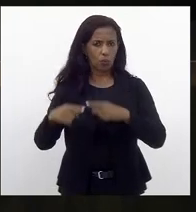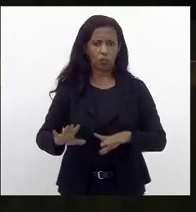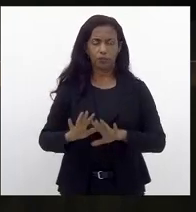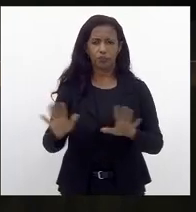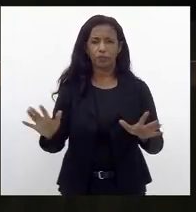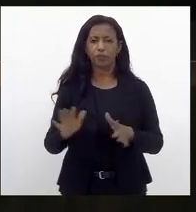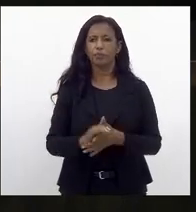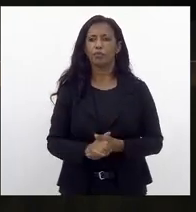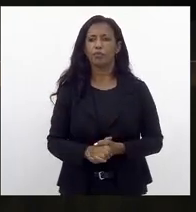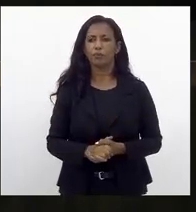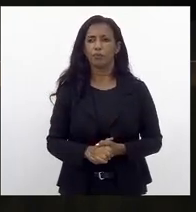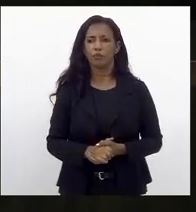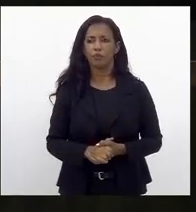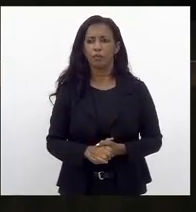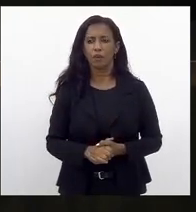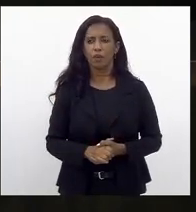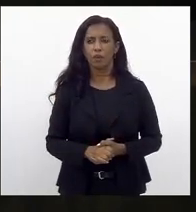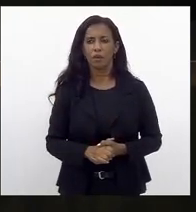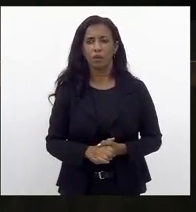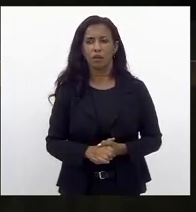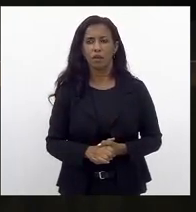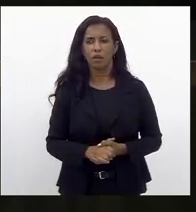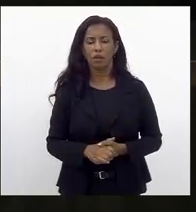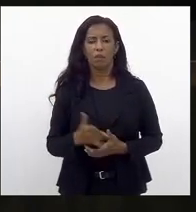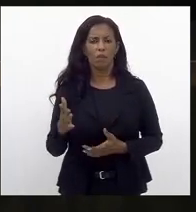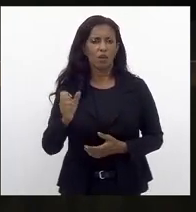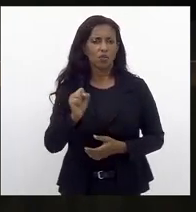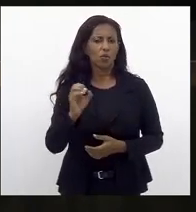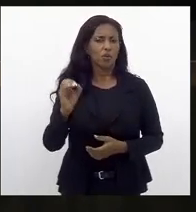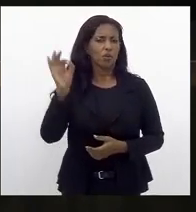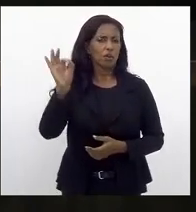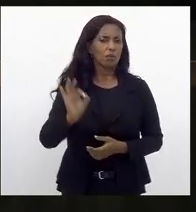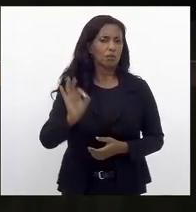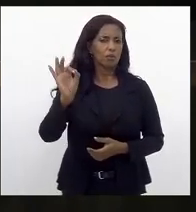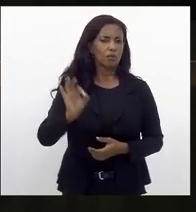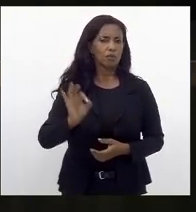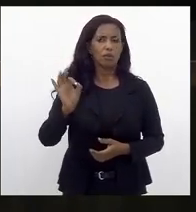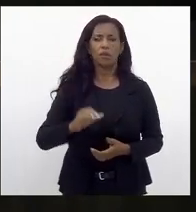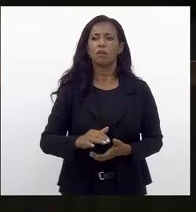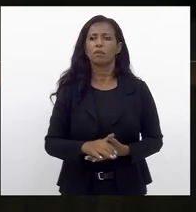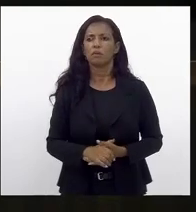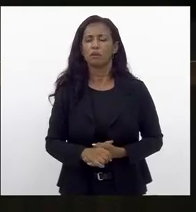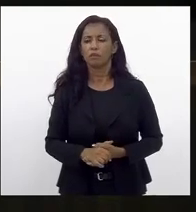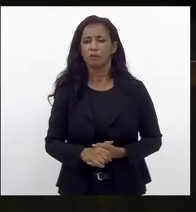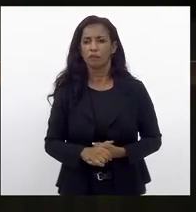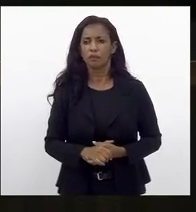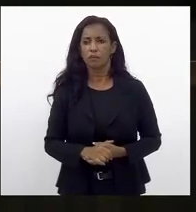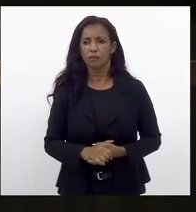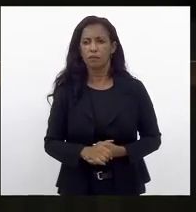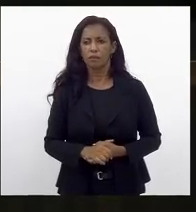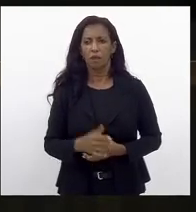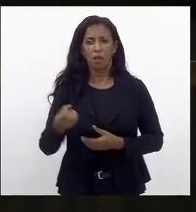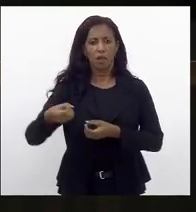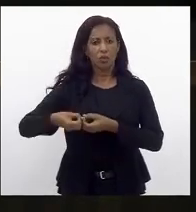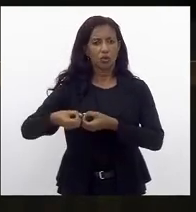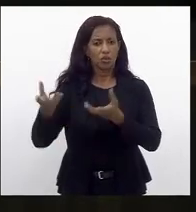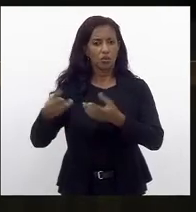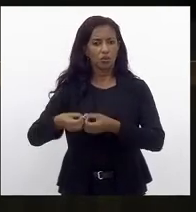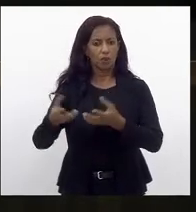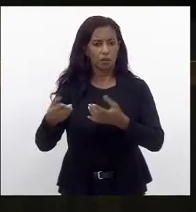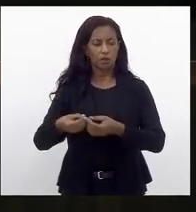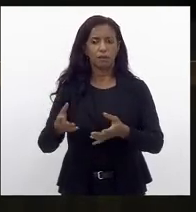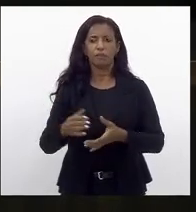o Joelson vão na sua vida de maioria mais de oitenta por cento para o Rio previdência para fazer frente às despesas